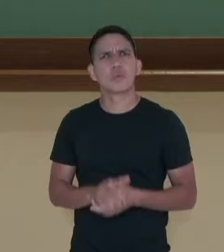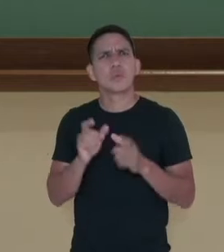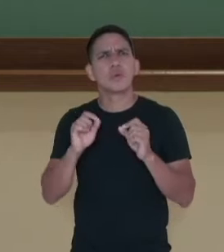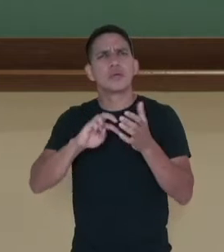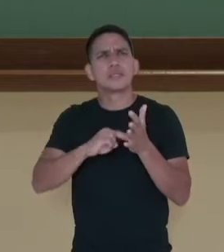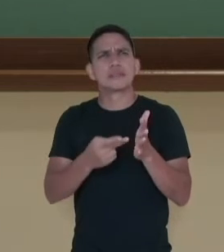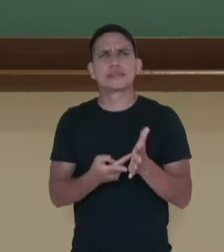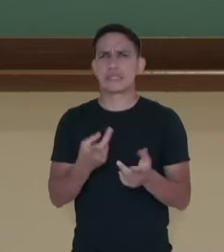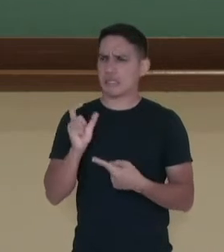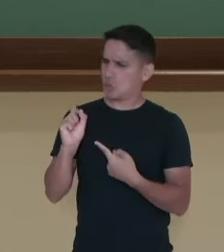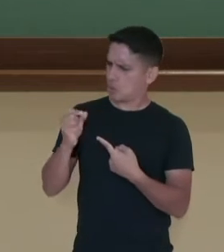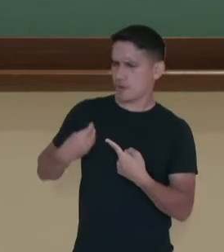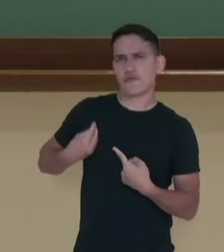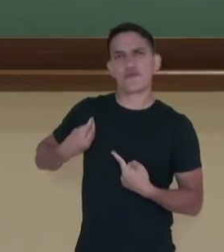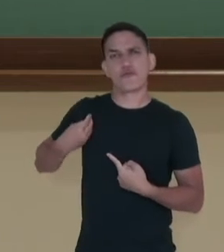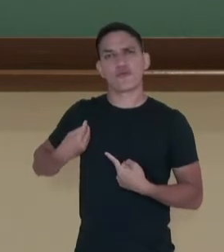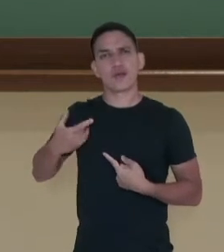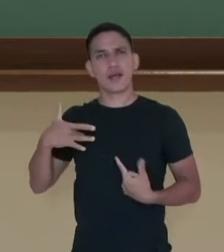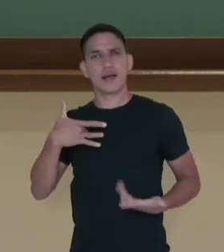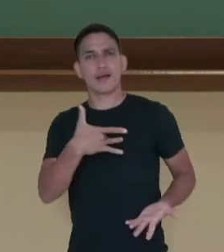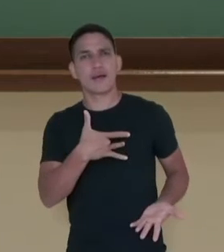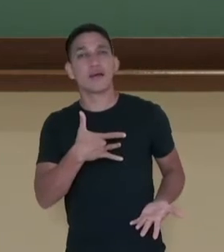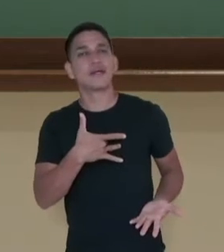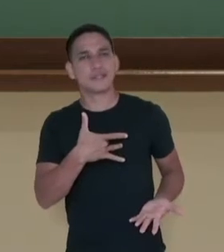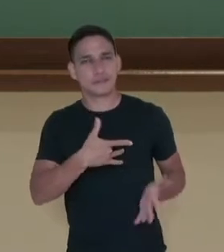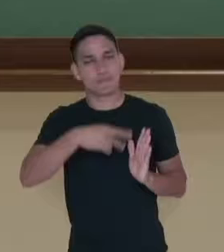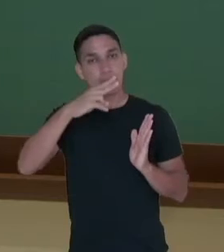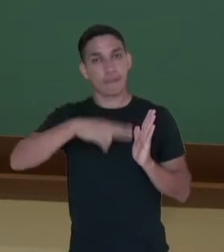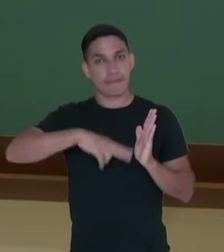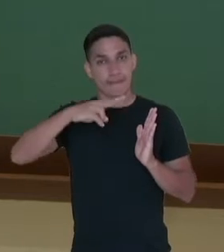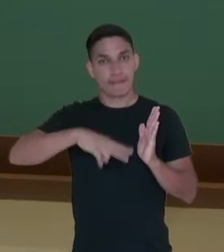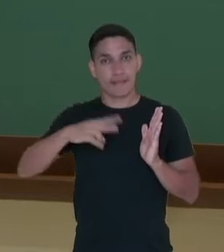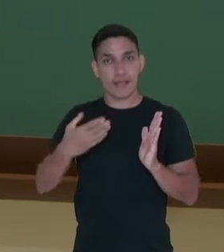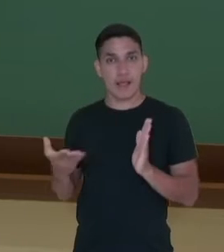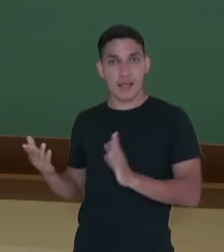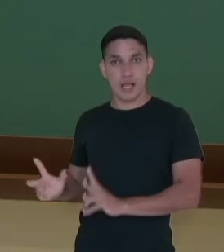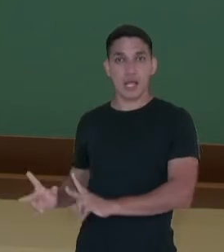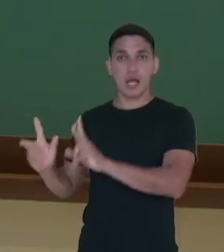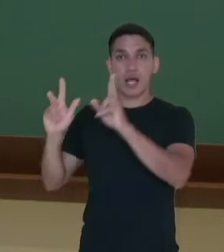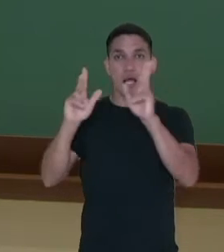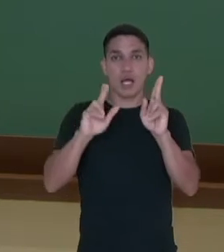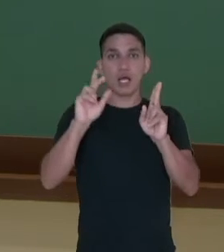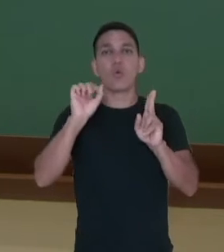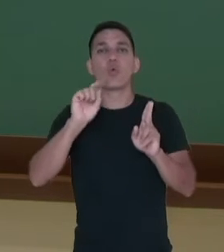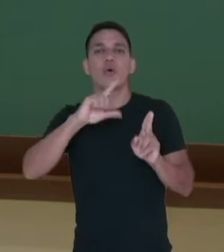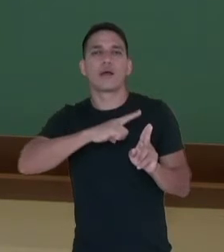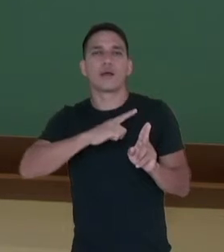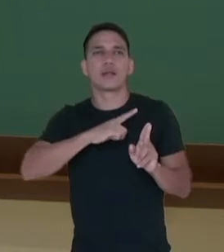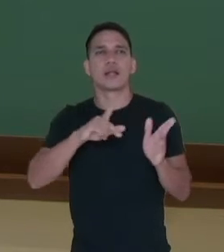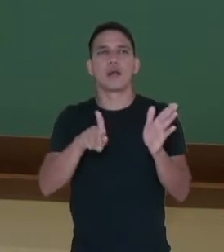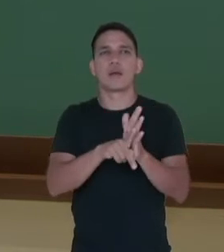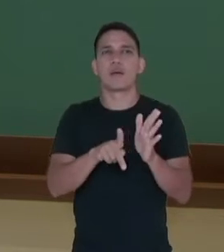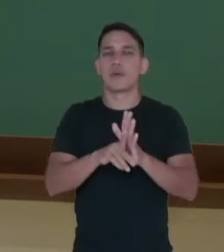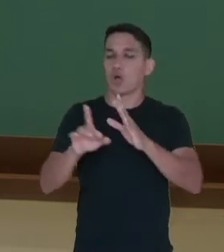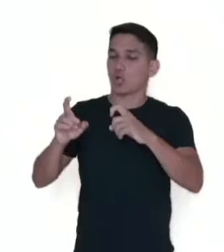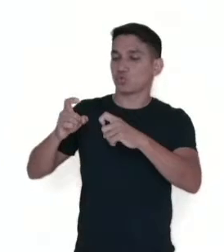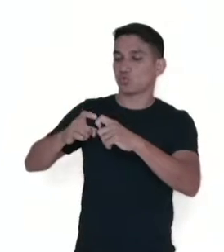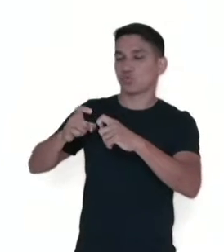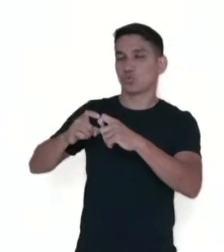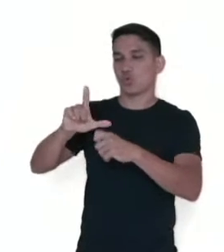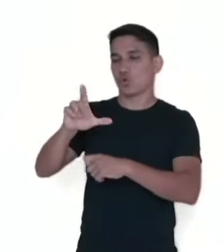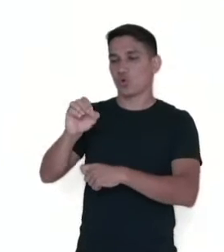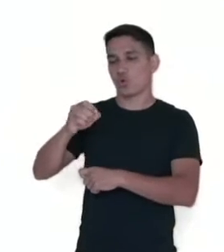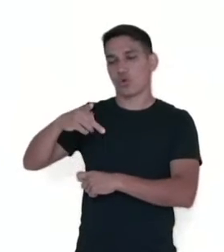ter uma vida saudável? Vamos ler aqui, ó, um fragmento de lo que disse Dr.